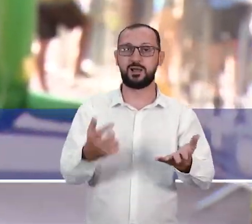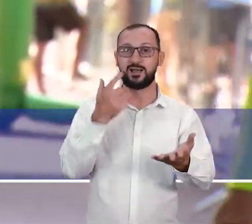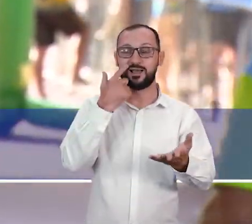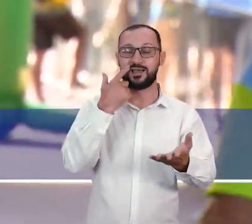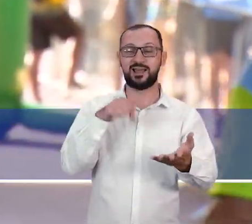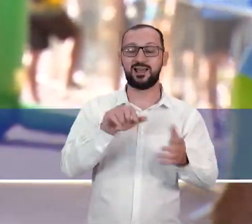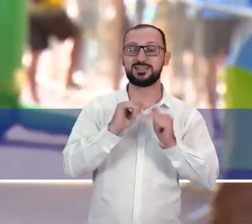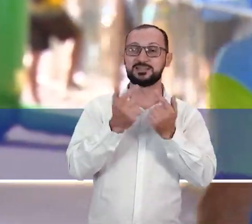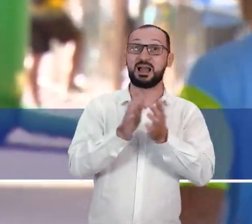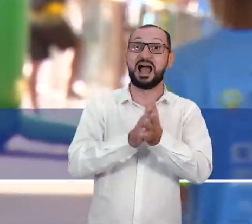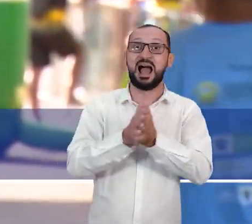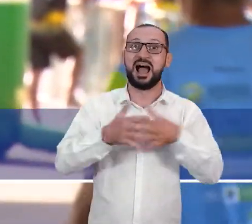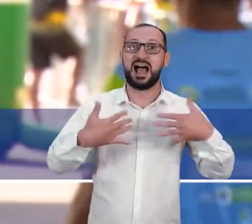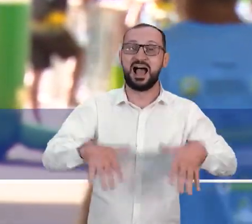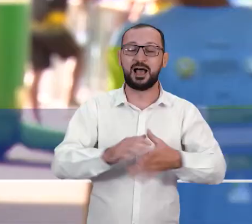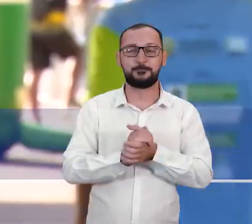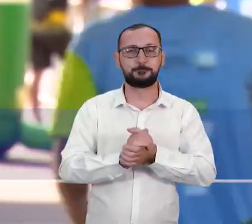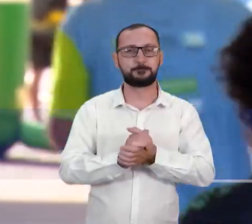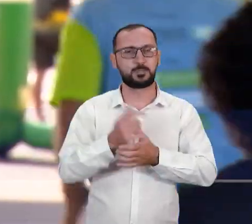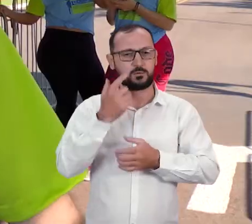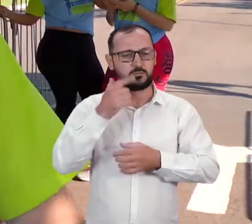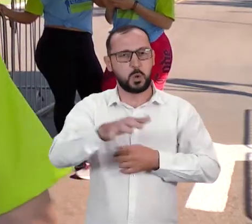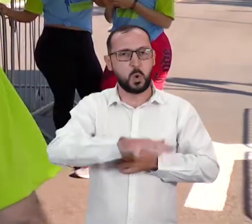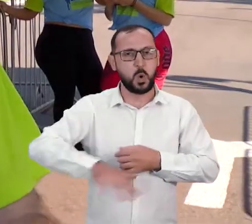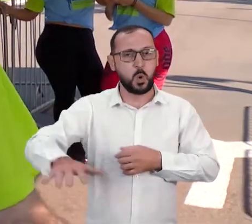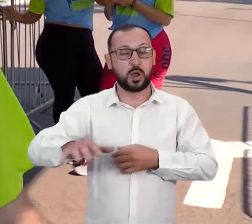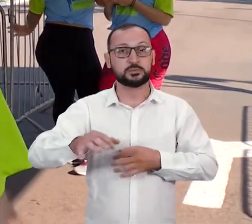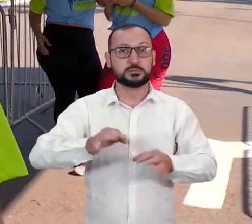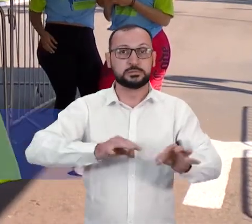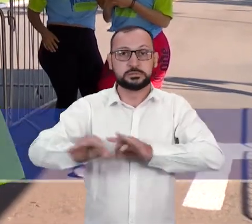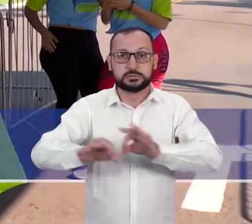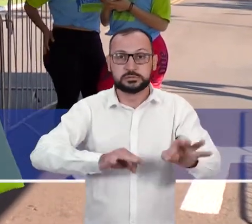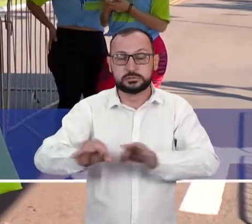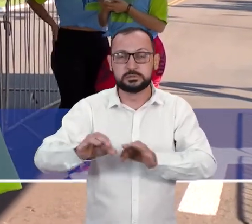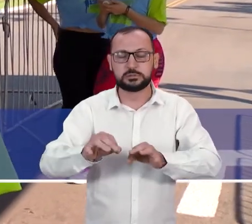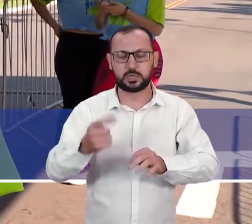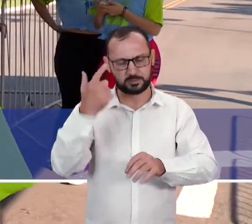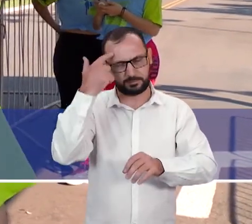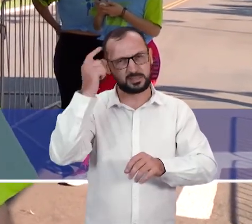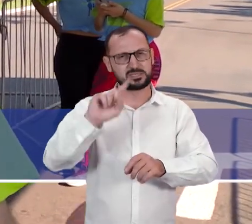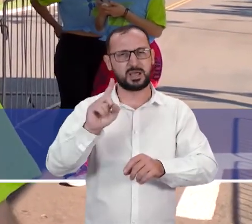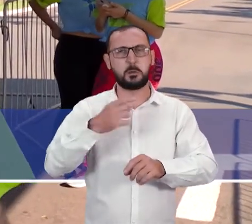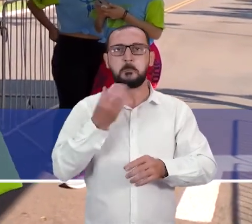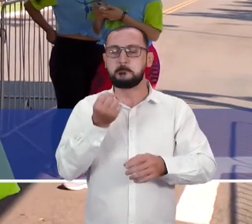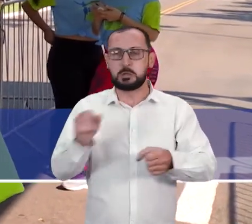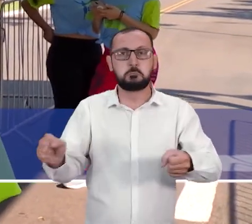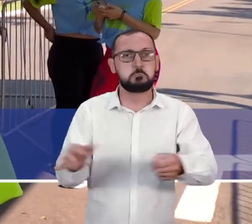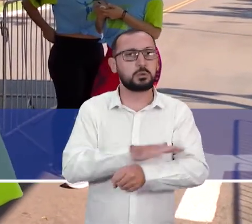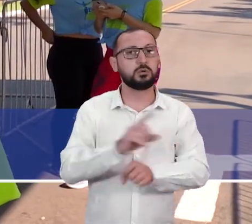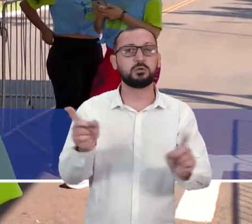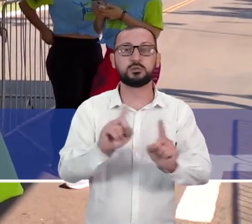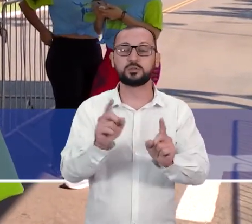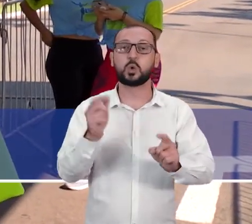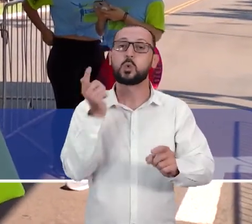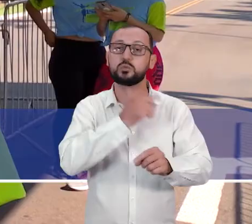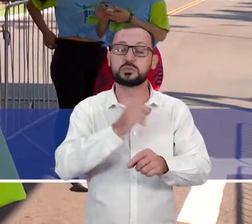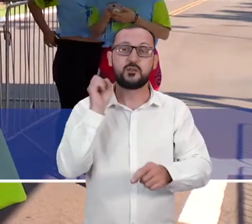as expectativas da Casa de Leis. Mobilização muito grande, não esperávamos tantas